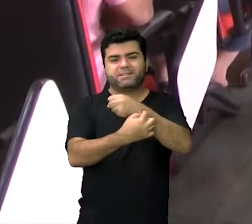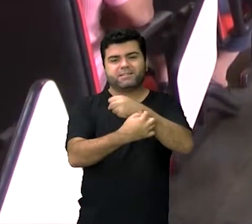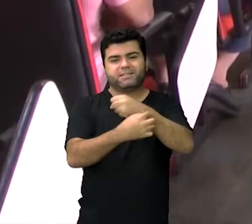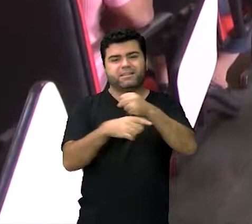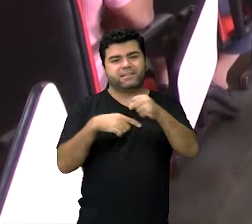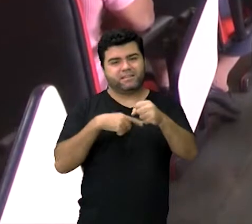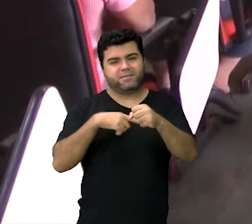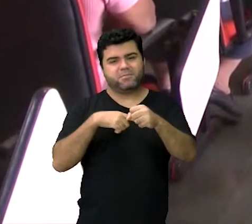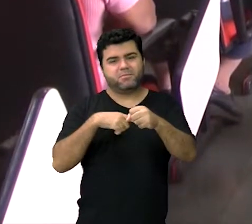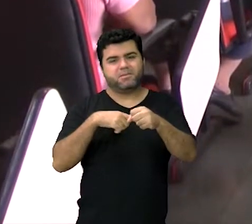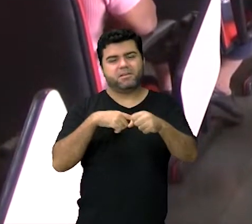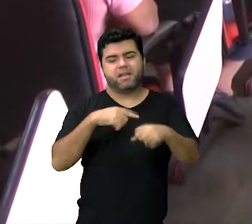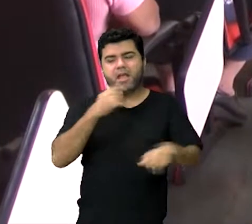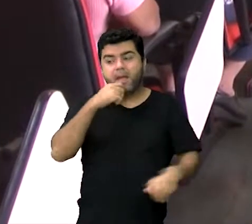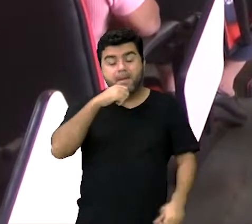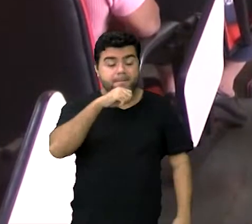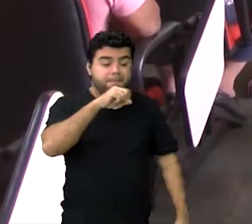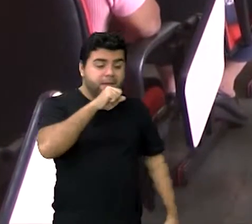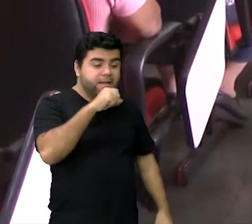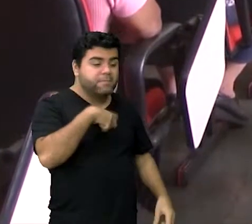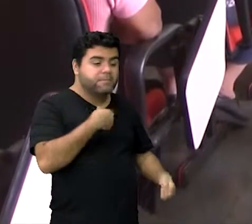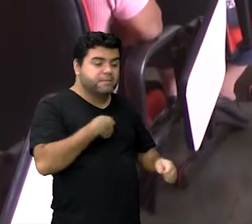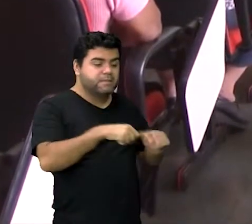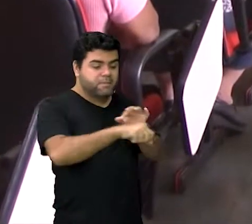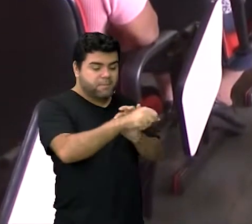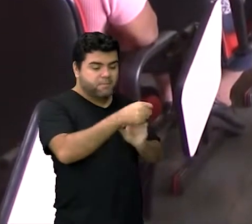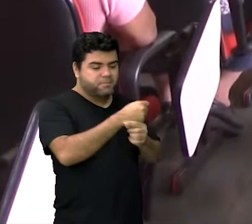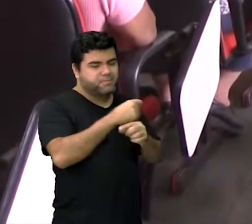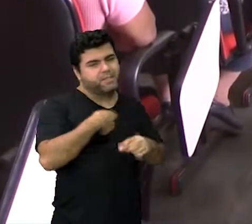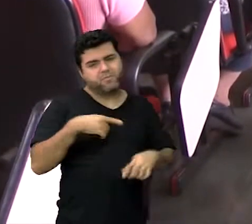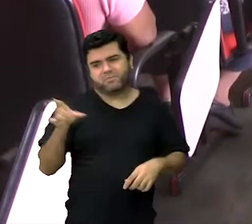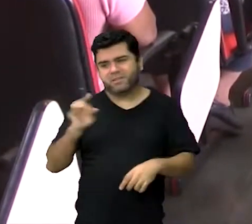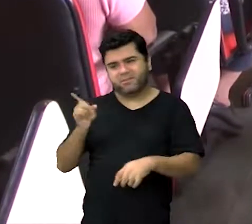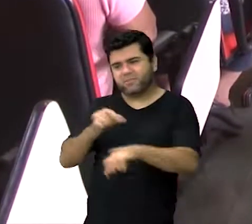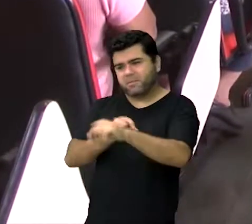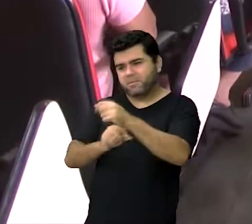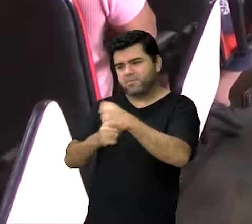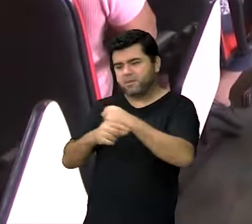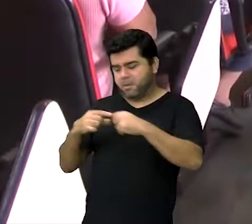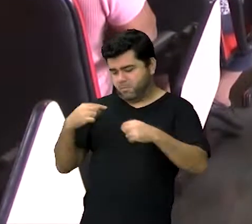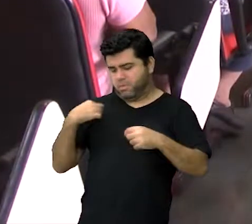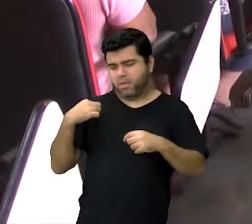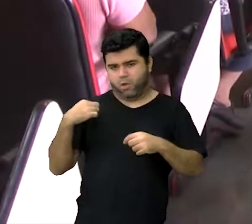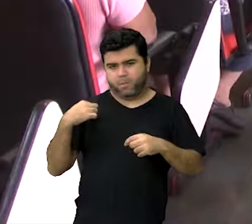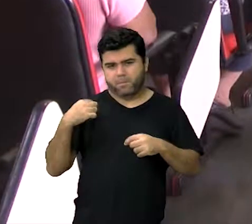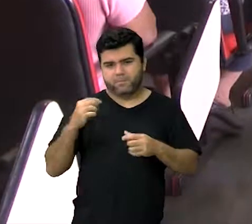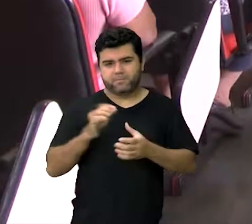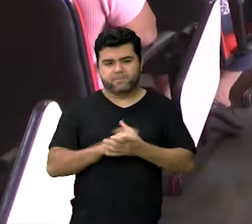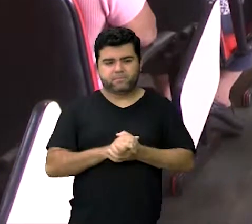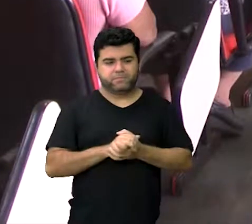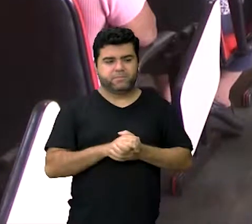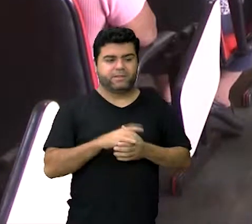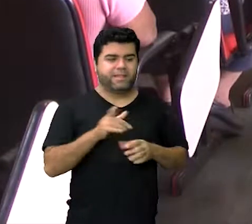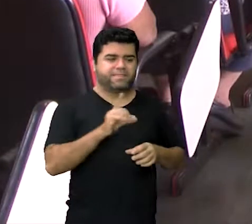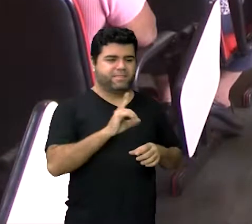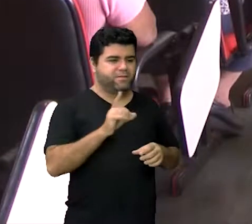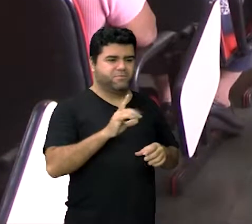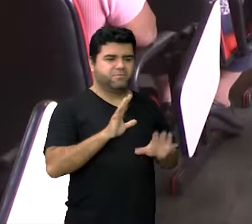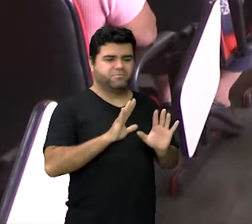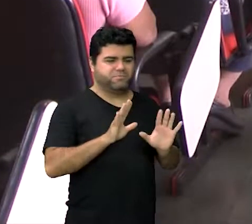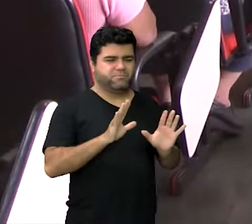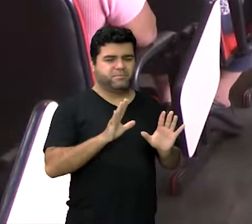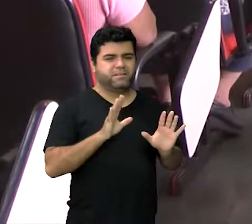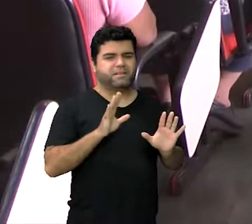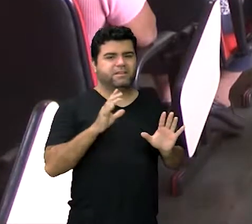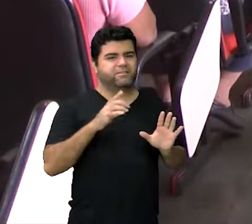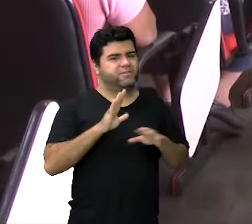identificação. Mãe, você tem que pôr a pulseira. Eu falei, ele não vai pôr, mas a gente pode colar na roupa? Ele vai estar identificado. Não, tem que ser no pulso, senão não pode